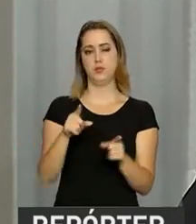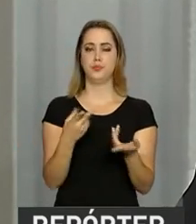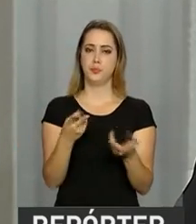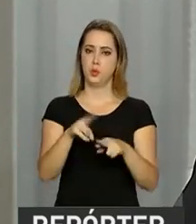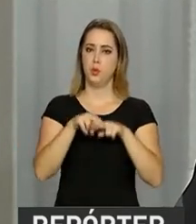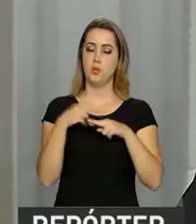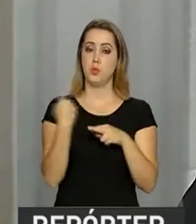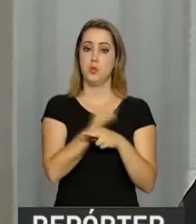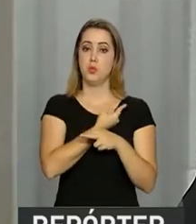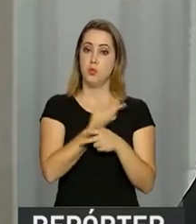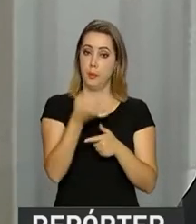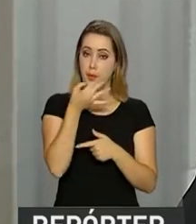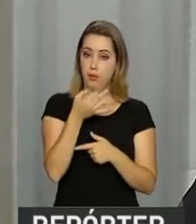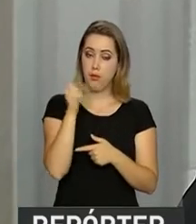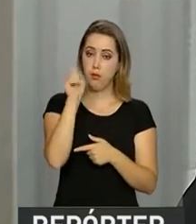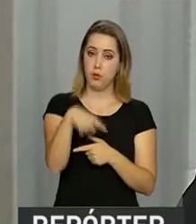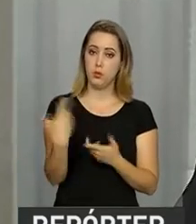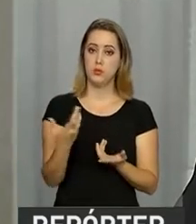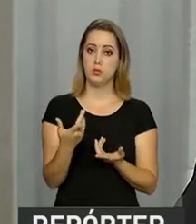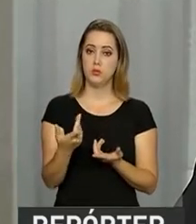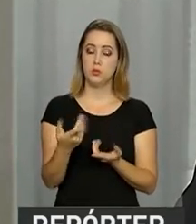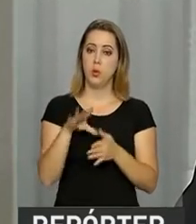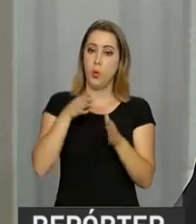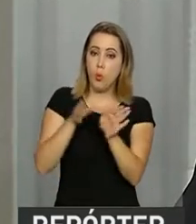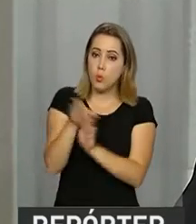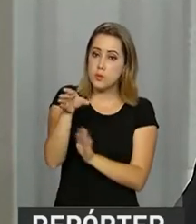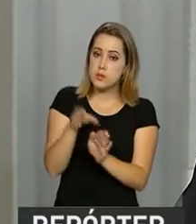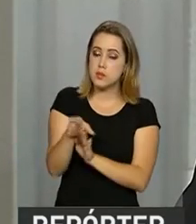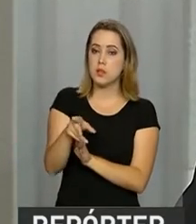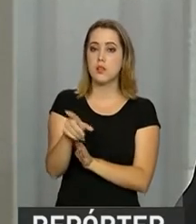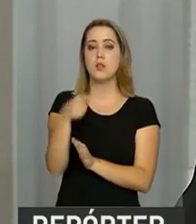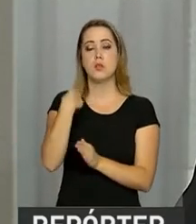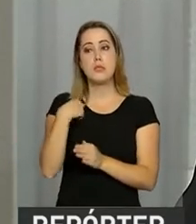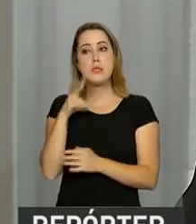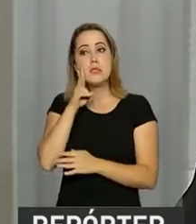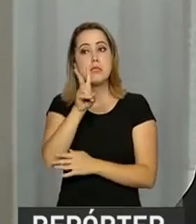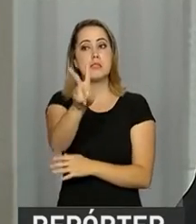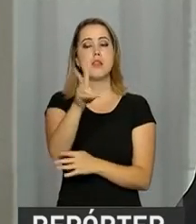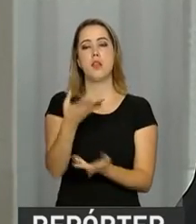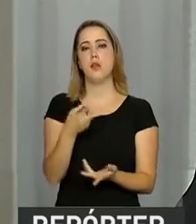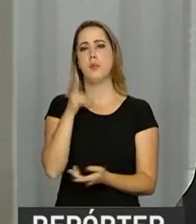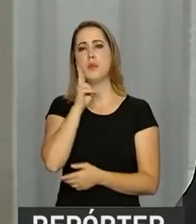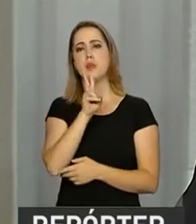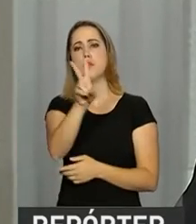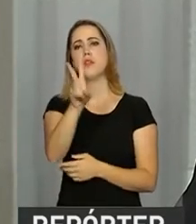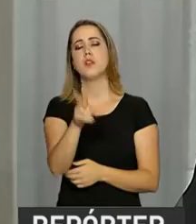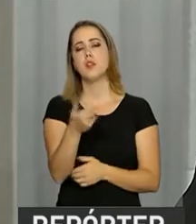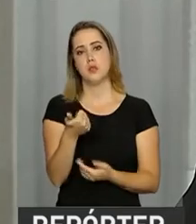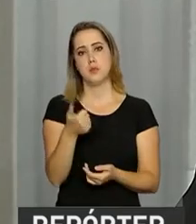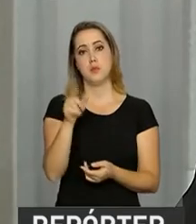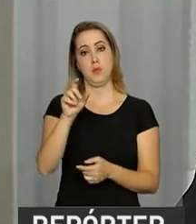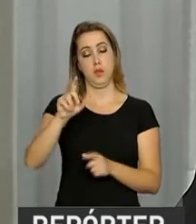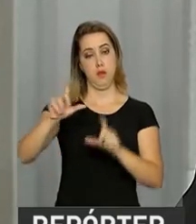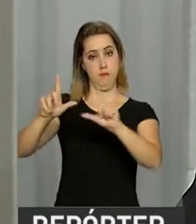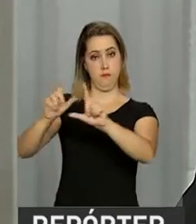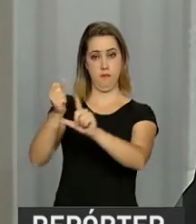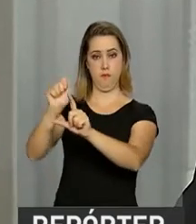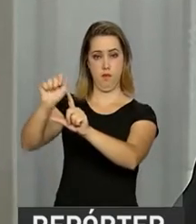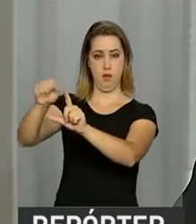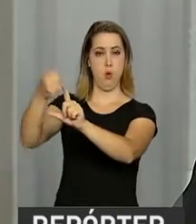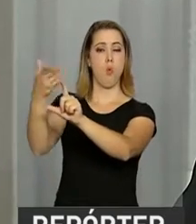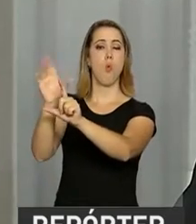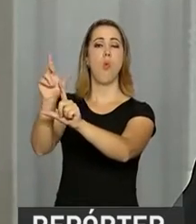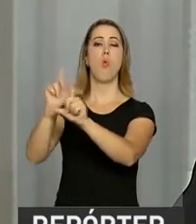Portanto, recomendamos aos motoristas que sigam as velocidades o limite das velocidades sinalizadas